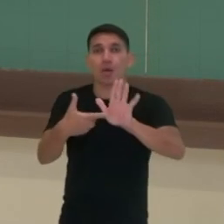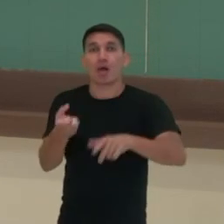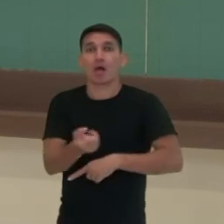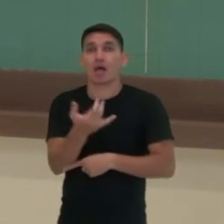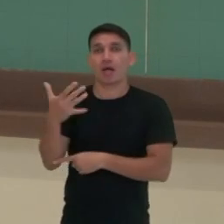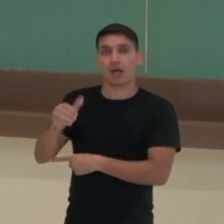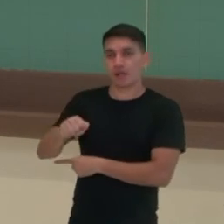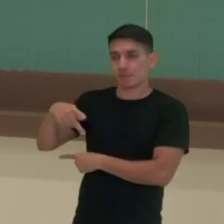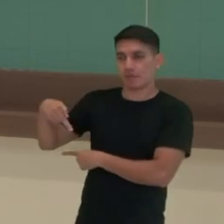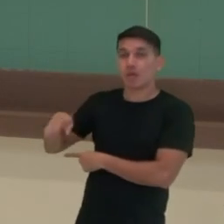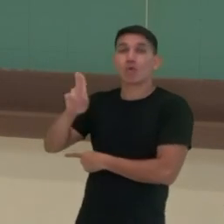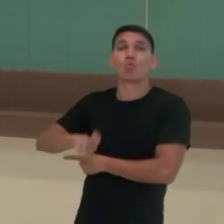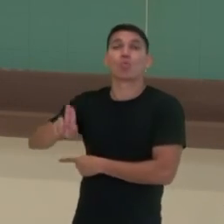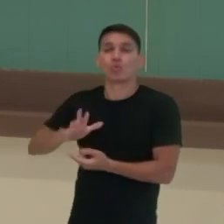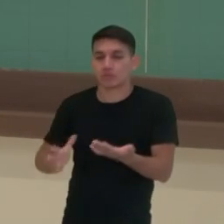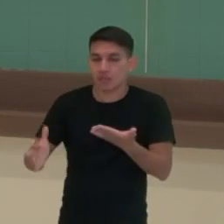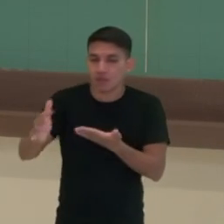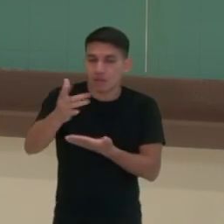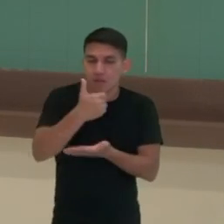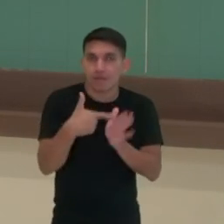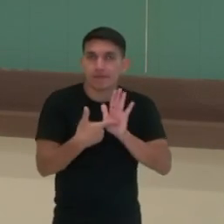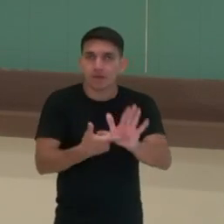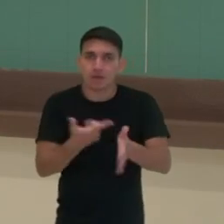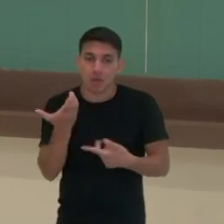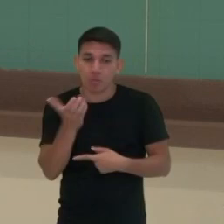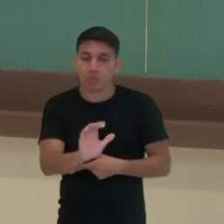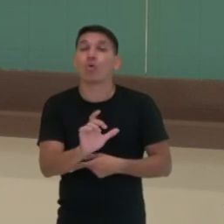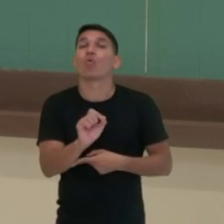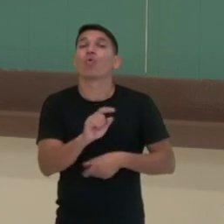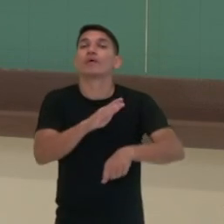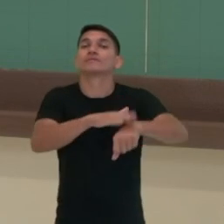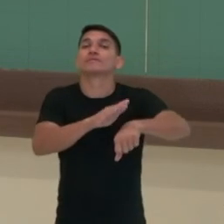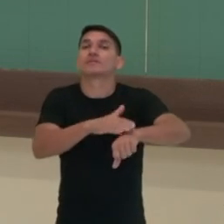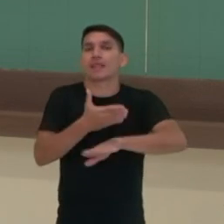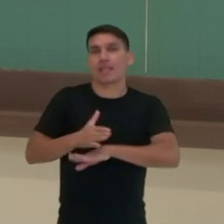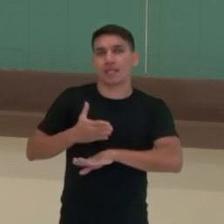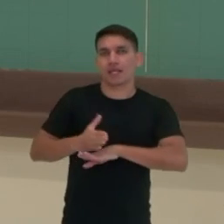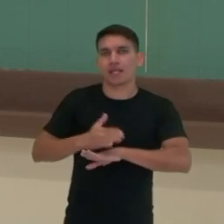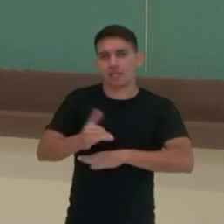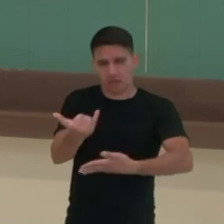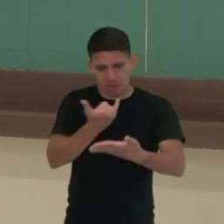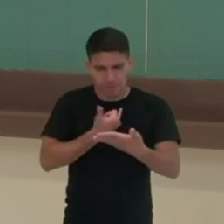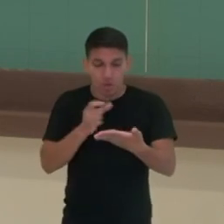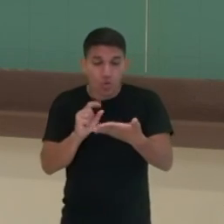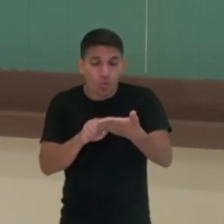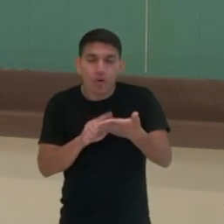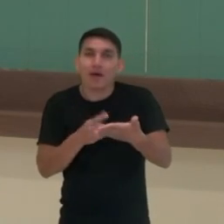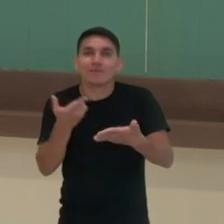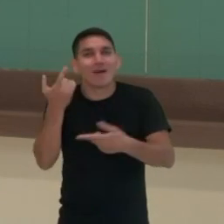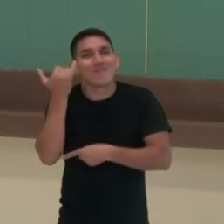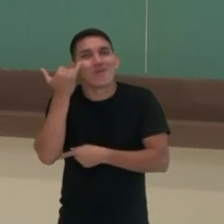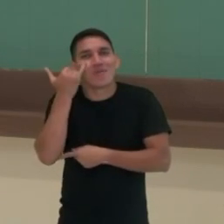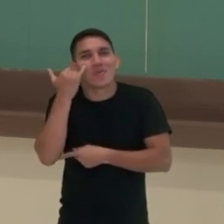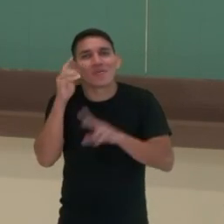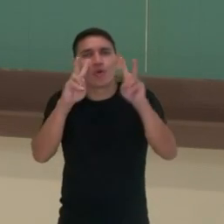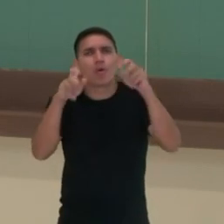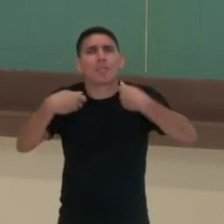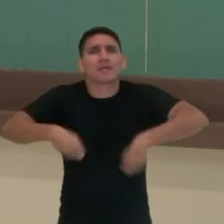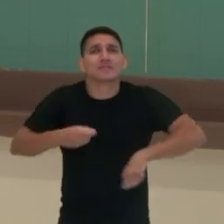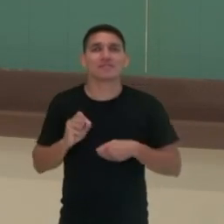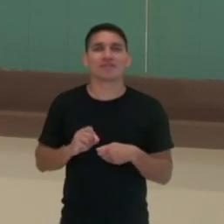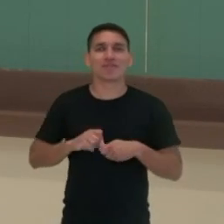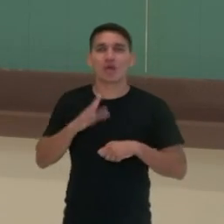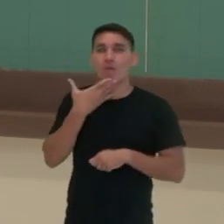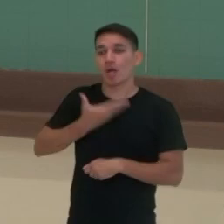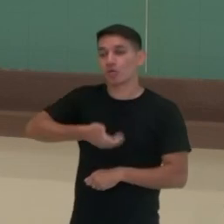aplicativos que utilizam as estatísticas, você coloca ali seu treino e ela já te dá uma estatística do que você tem que fazer para